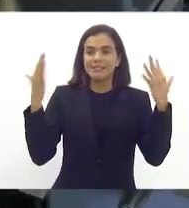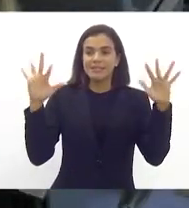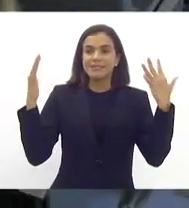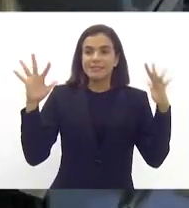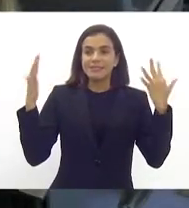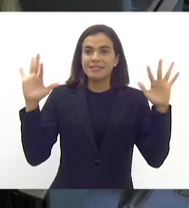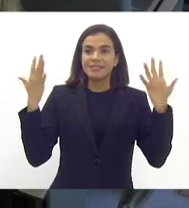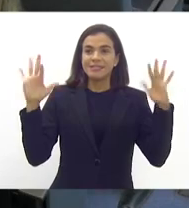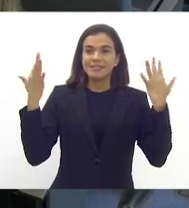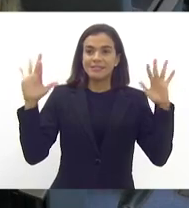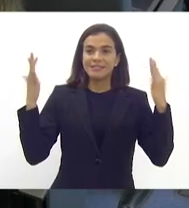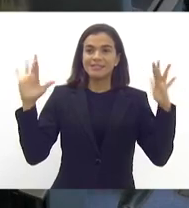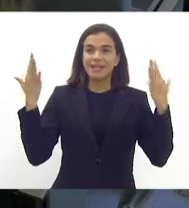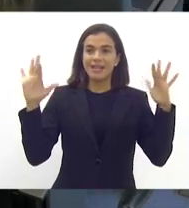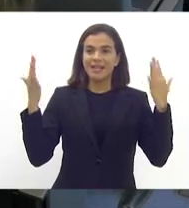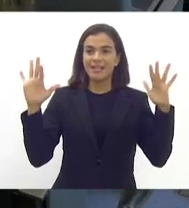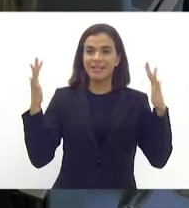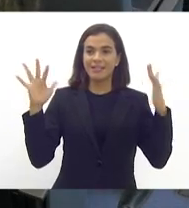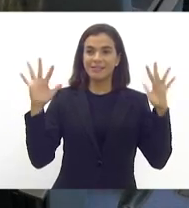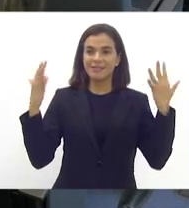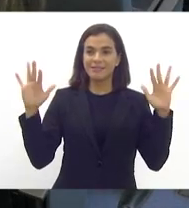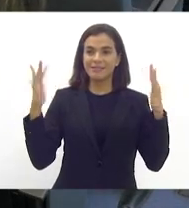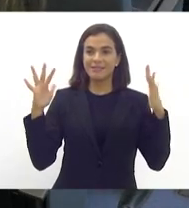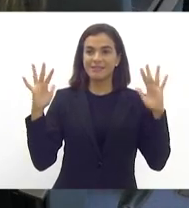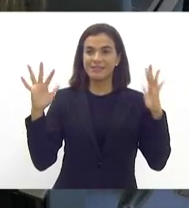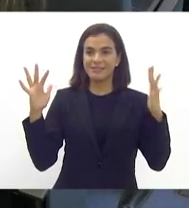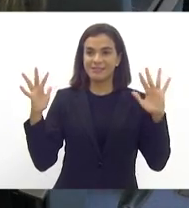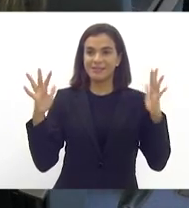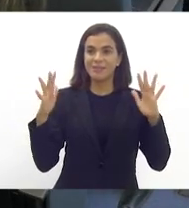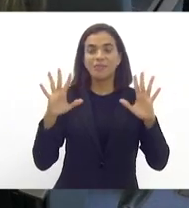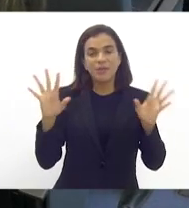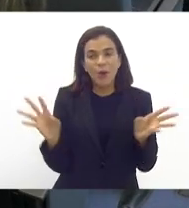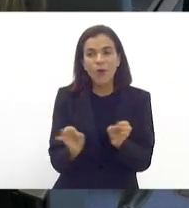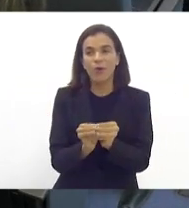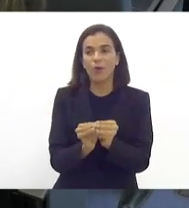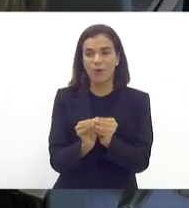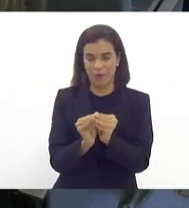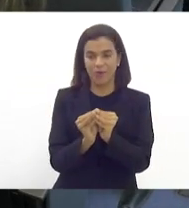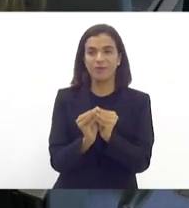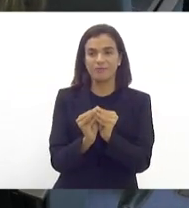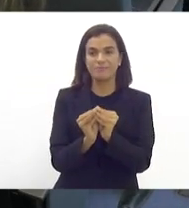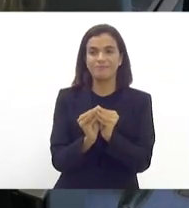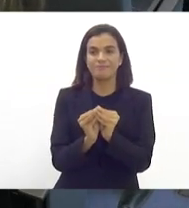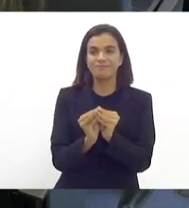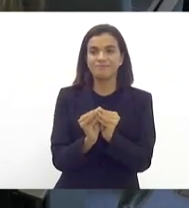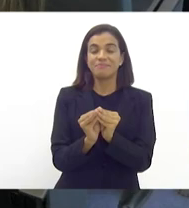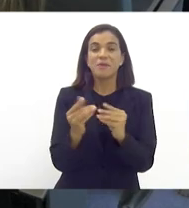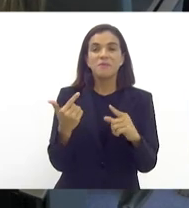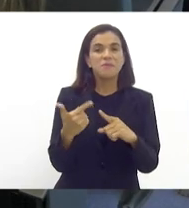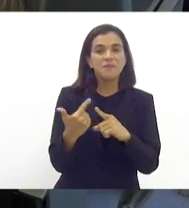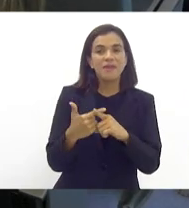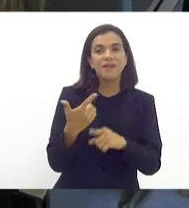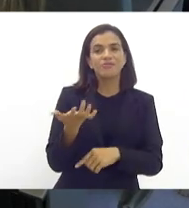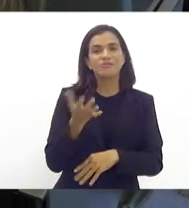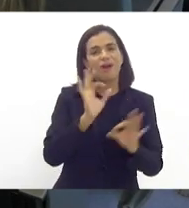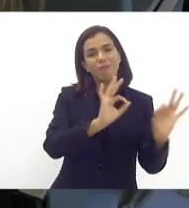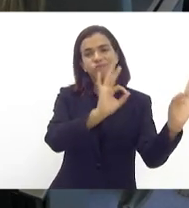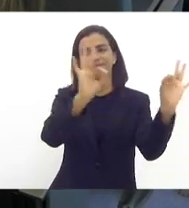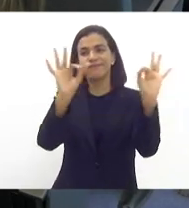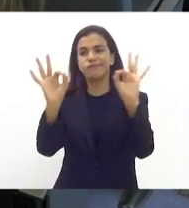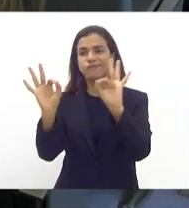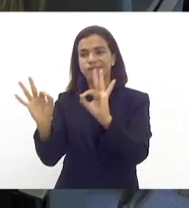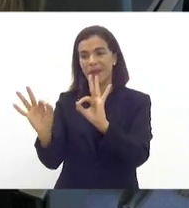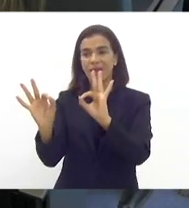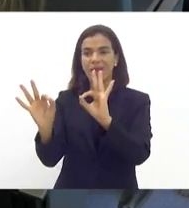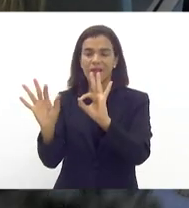ação vou pedir que a senhora então conclua D Carla a gente queria na sequência já viu o o eu queria convidar